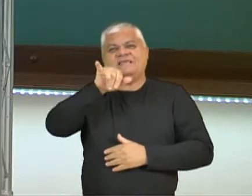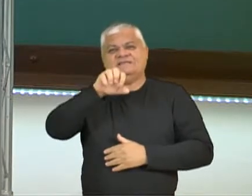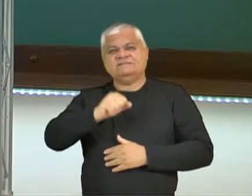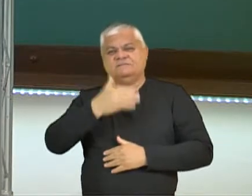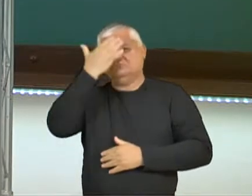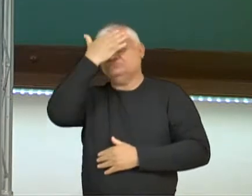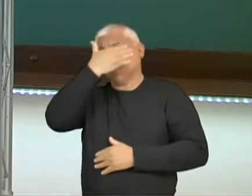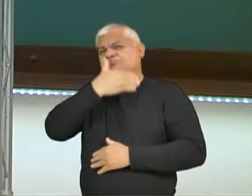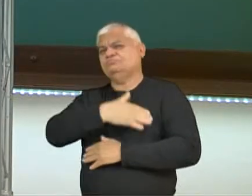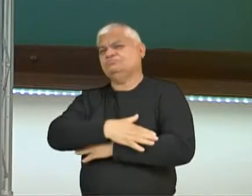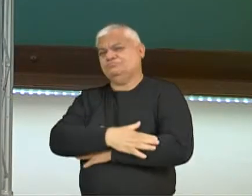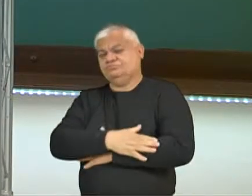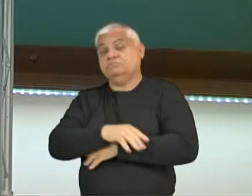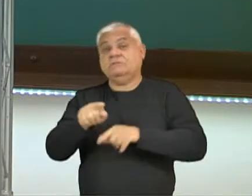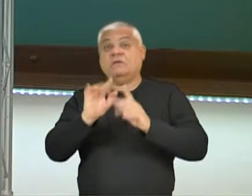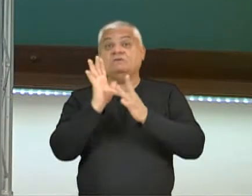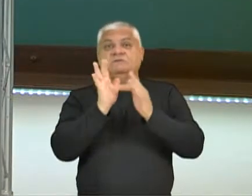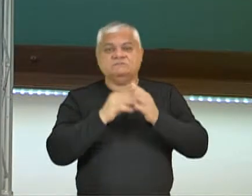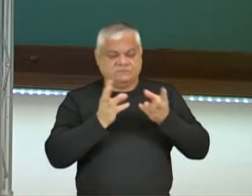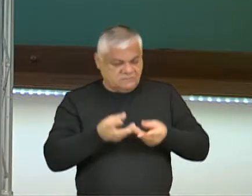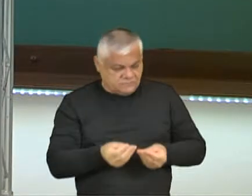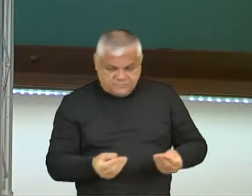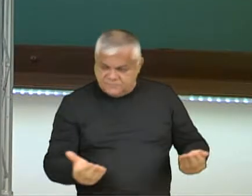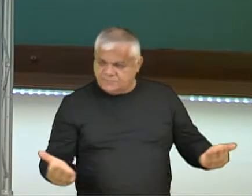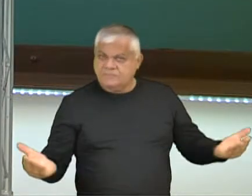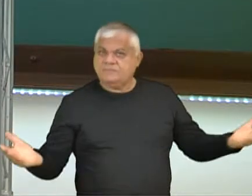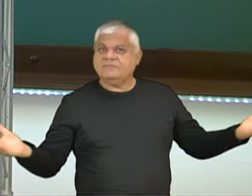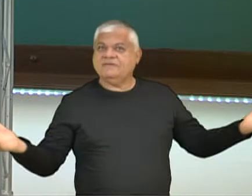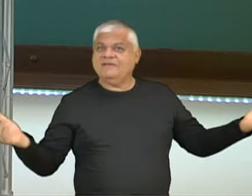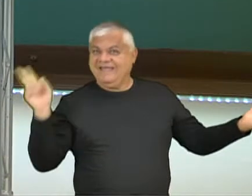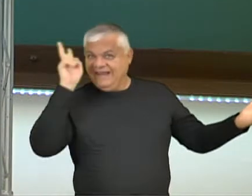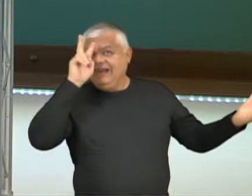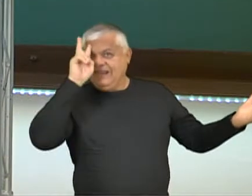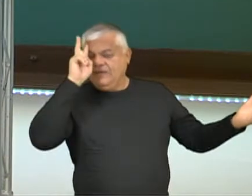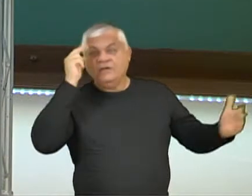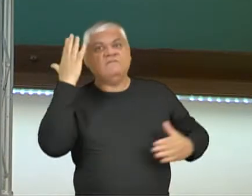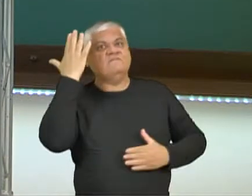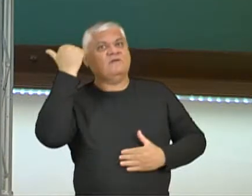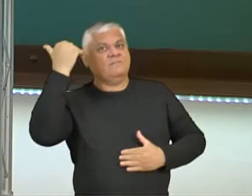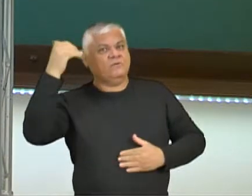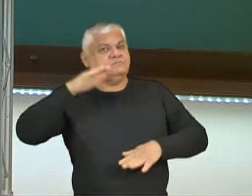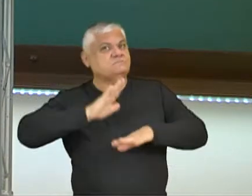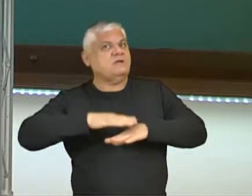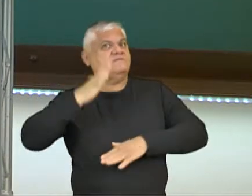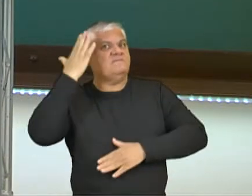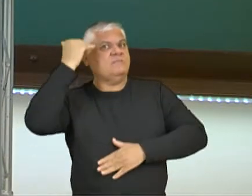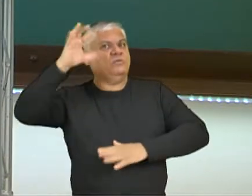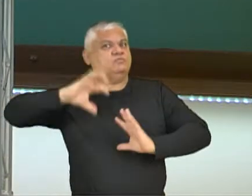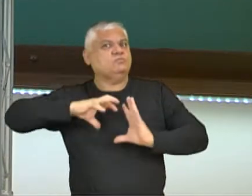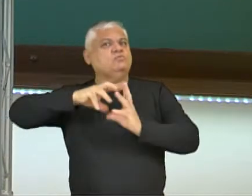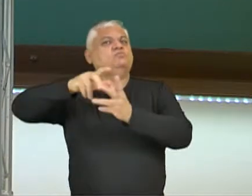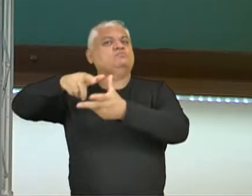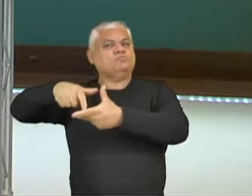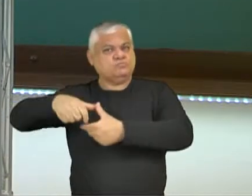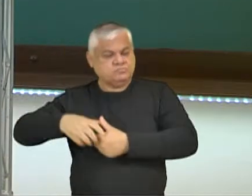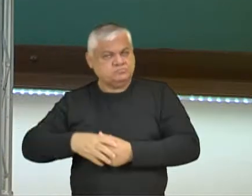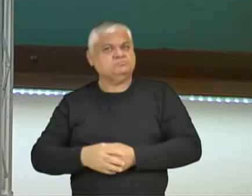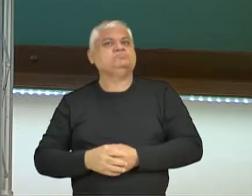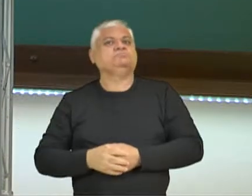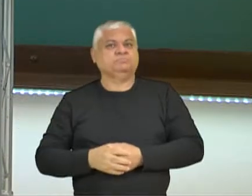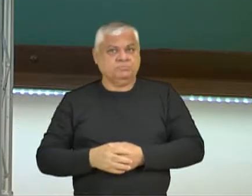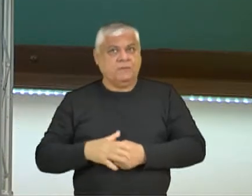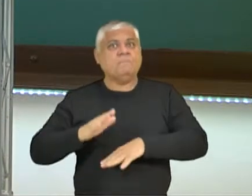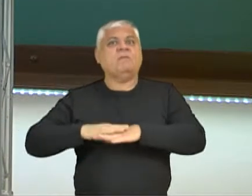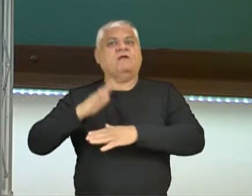da Última Ceia e da Mona Lisa? Claro que lembra, né? Claro que lembra. Ele pode ser considerado o pintor mais popular